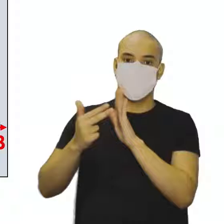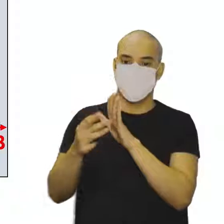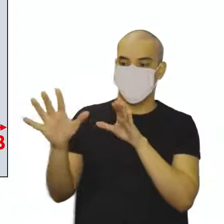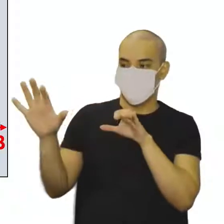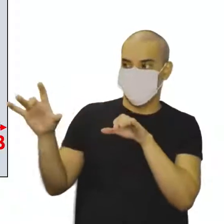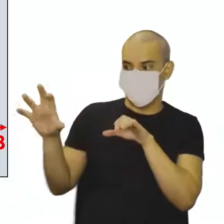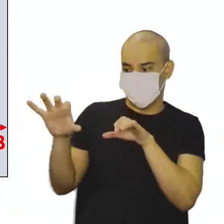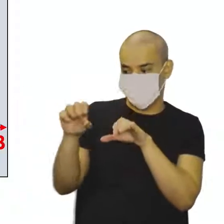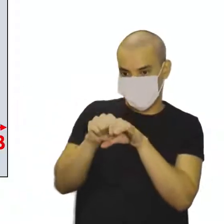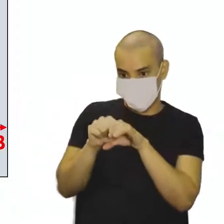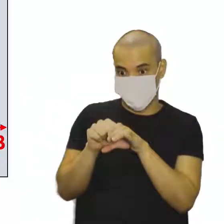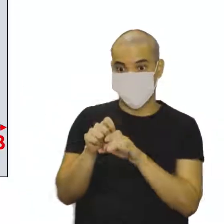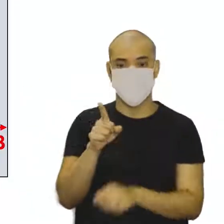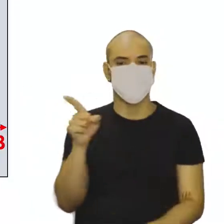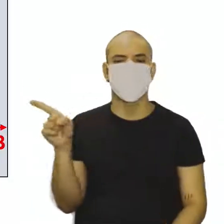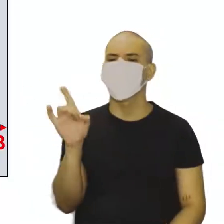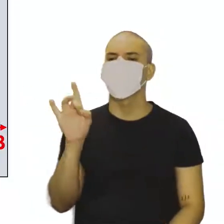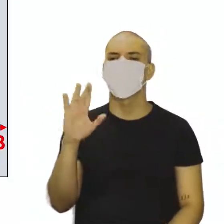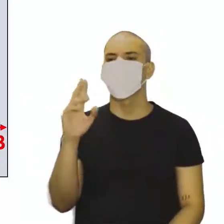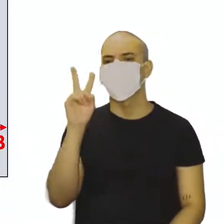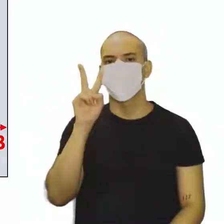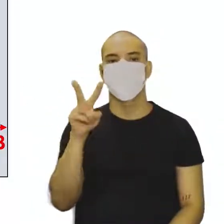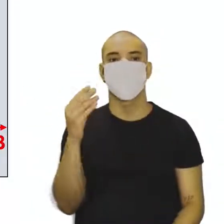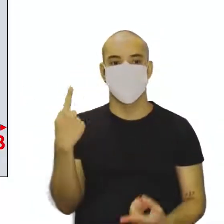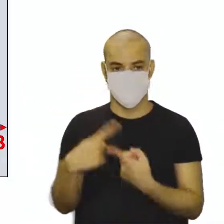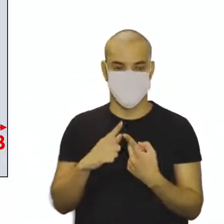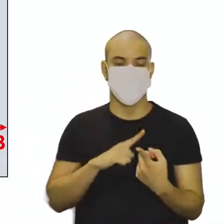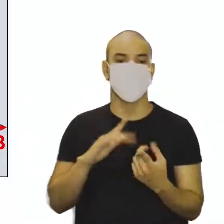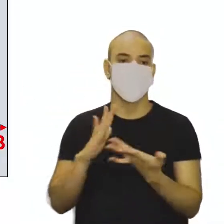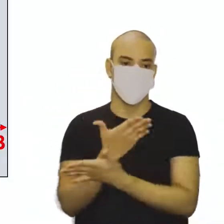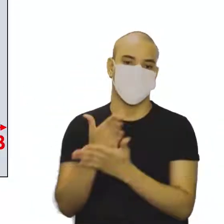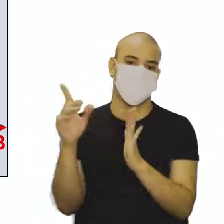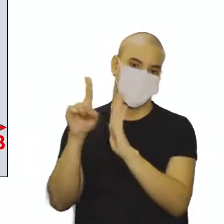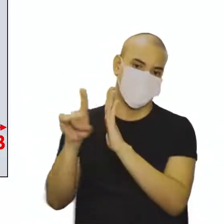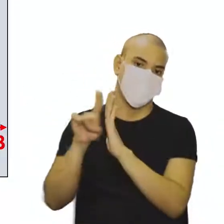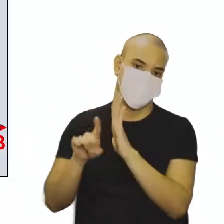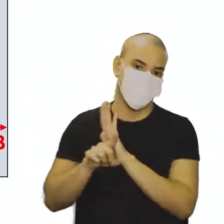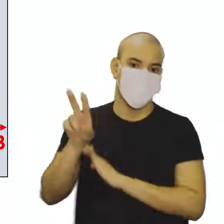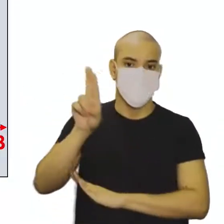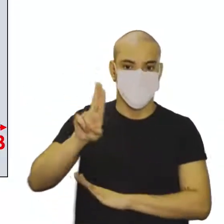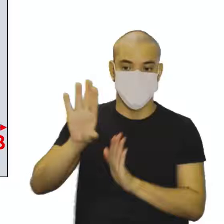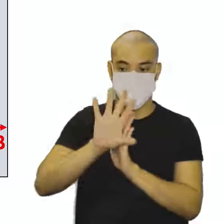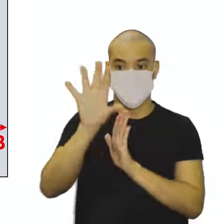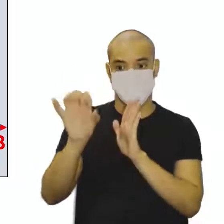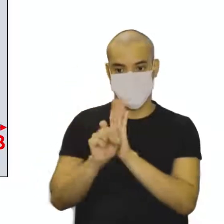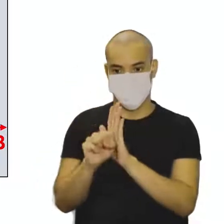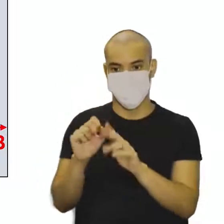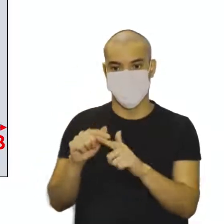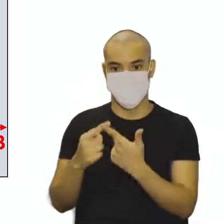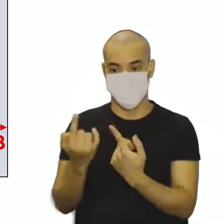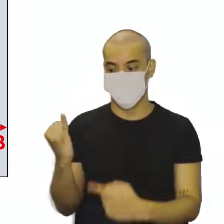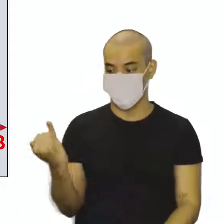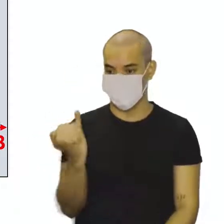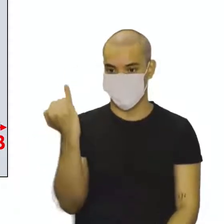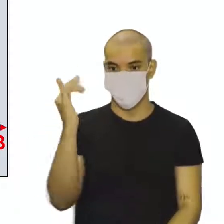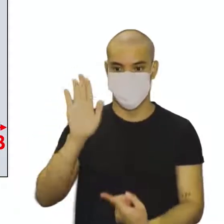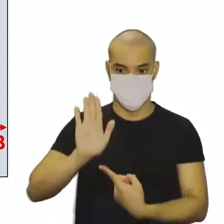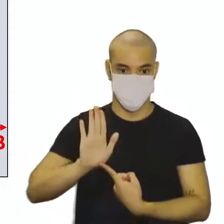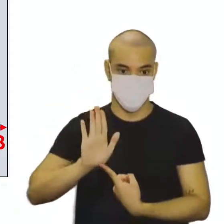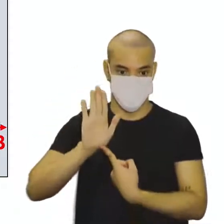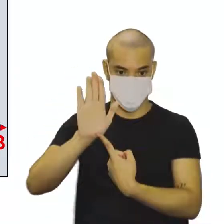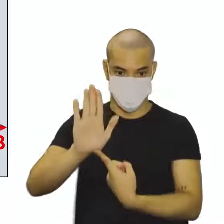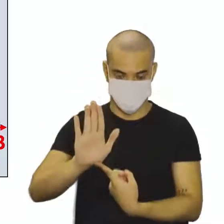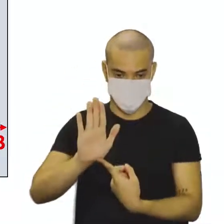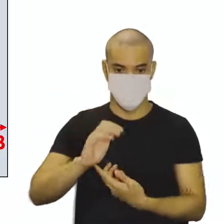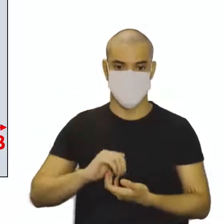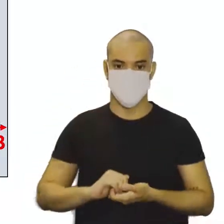entrando, ok? Isso aqui é só para a gente ver, porque tem algumas questões que usam essa simbologia, achei importante colocar aqui. Bom, nós vimos